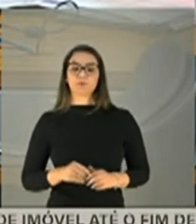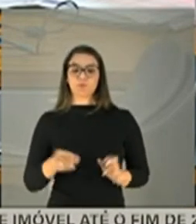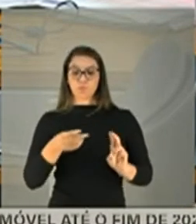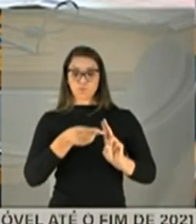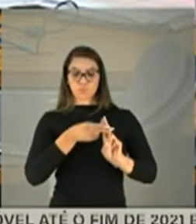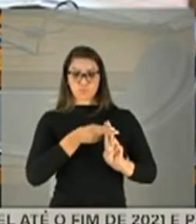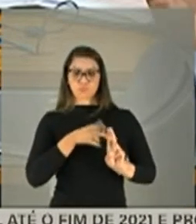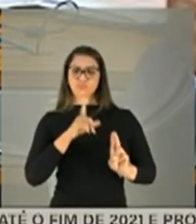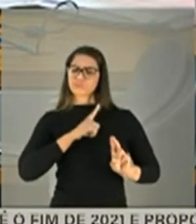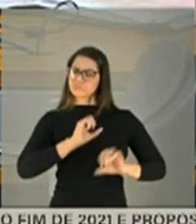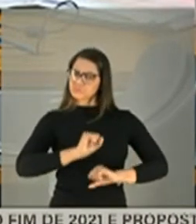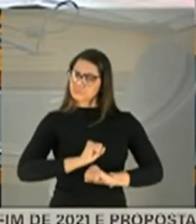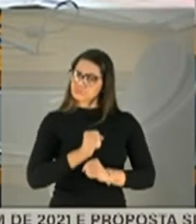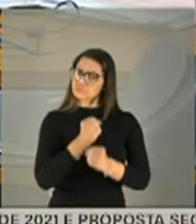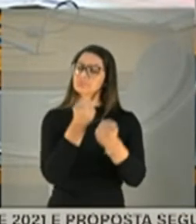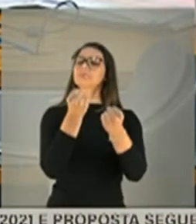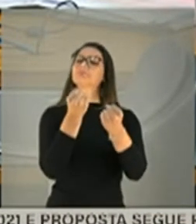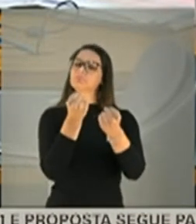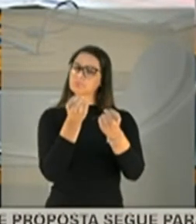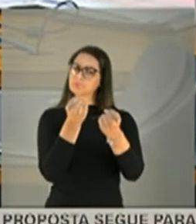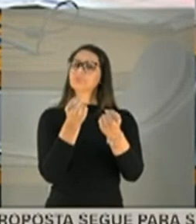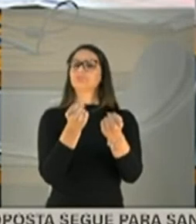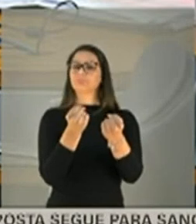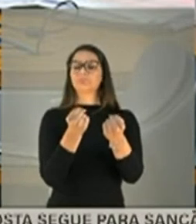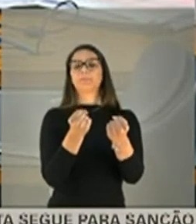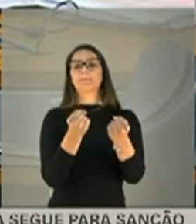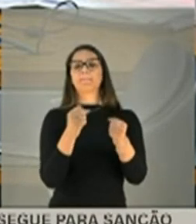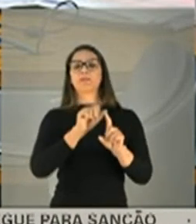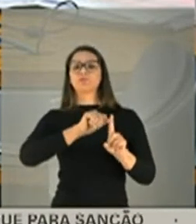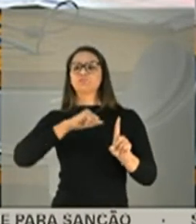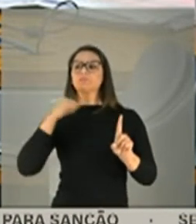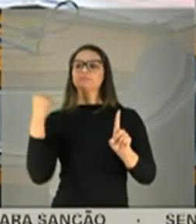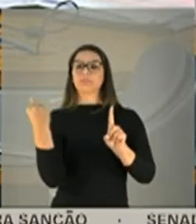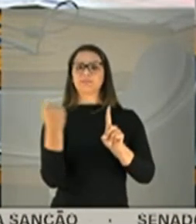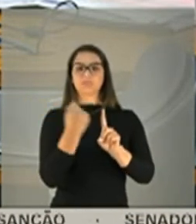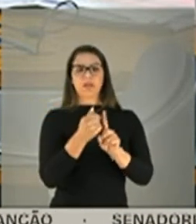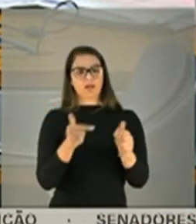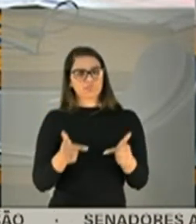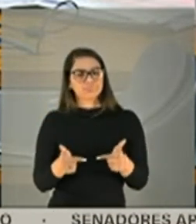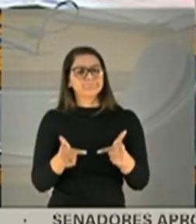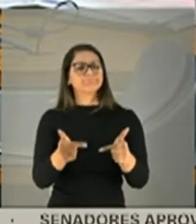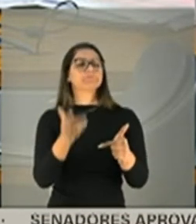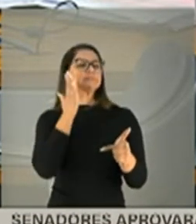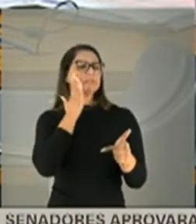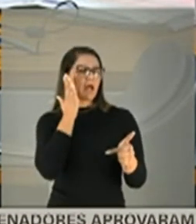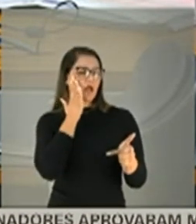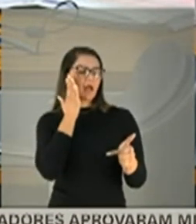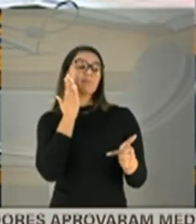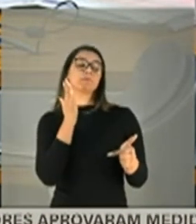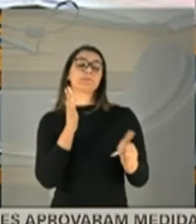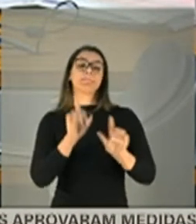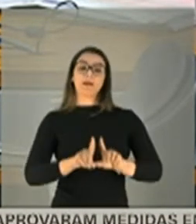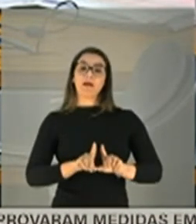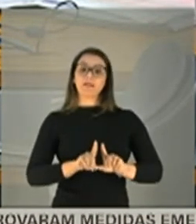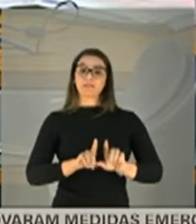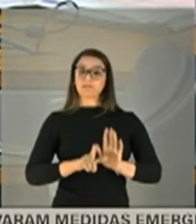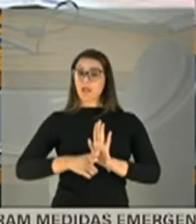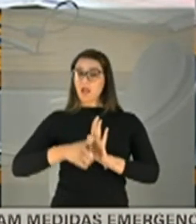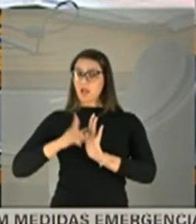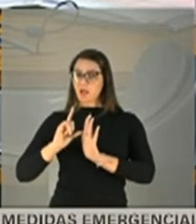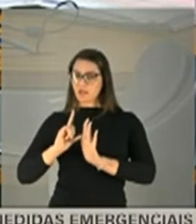tido um desempenho reconhecido por toda a sociedade brasileira no enfrentamento à pandemia. Antes disso,